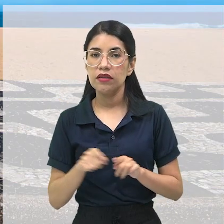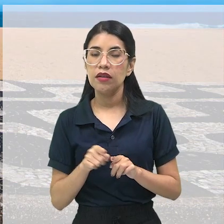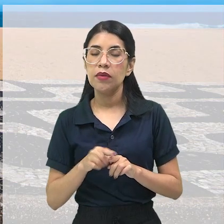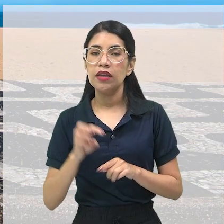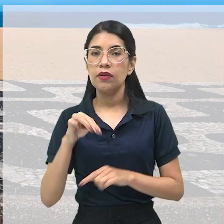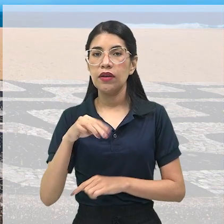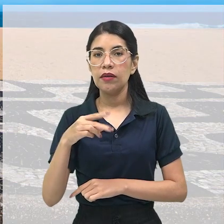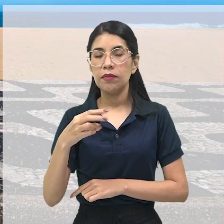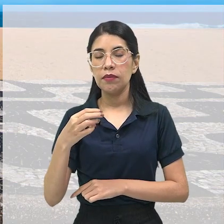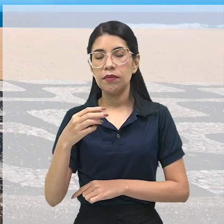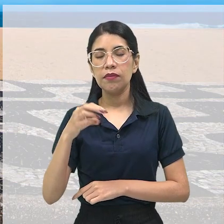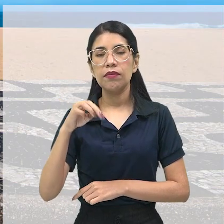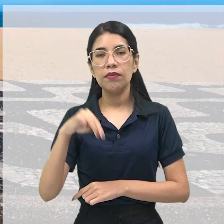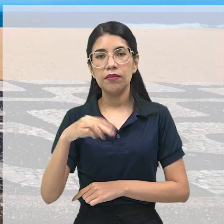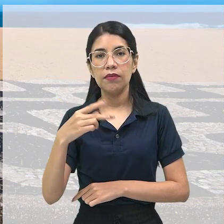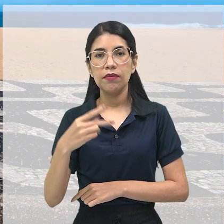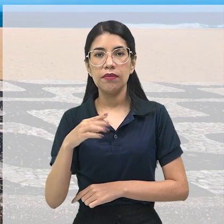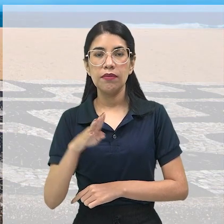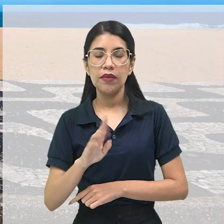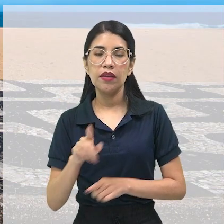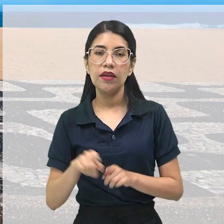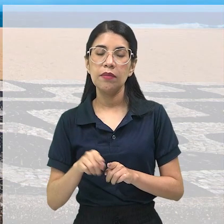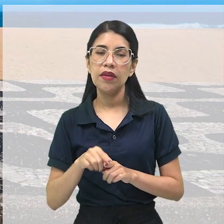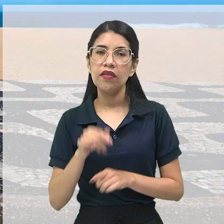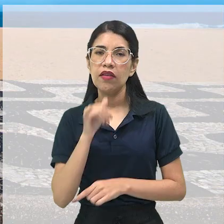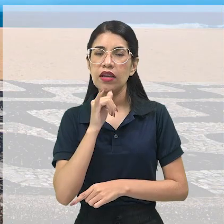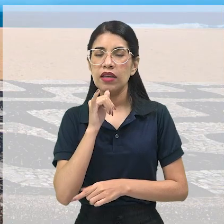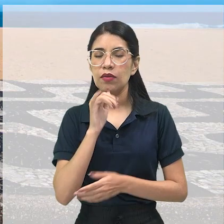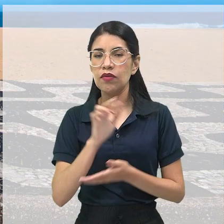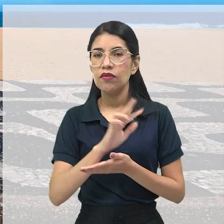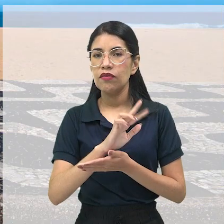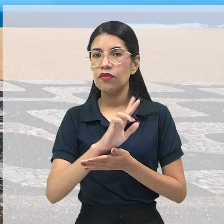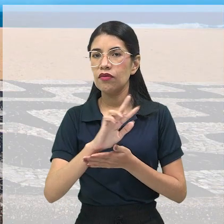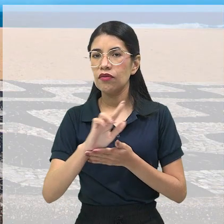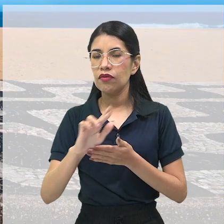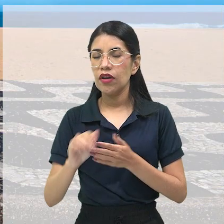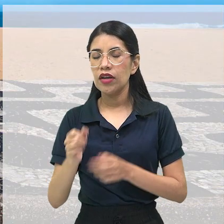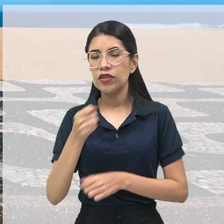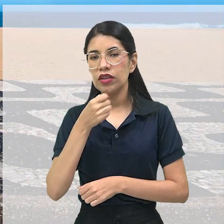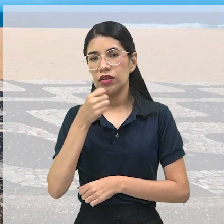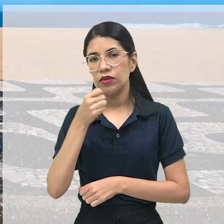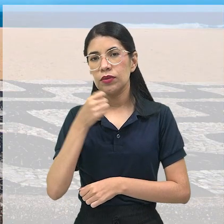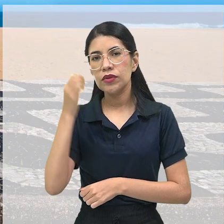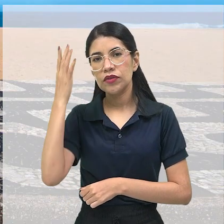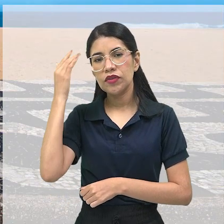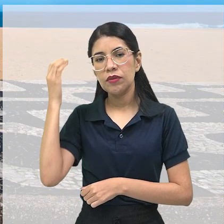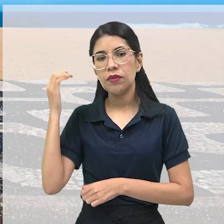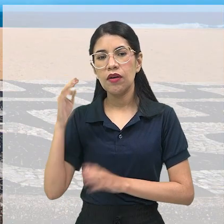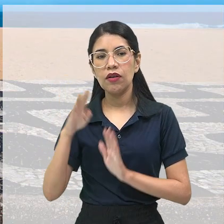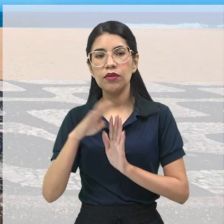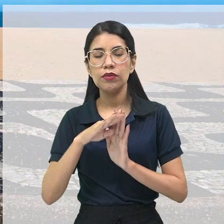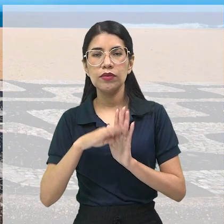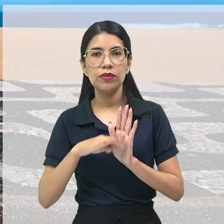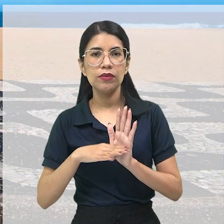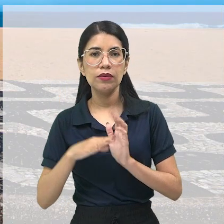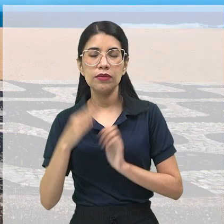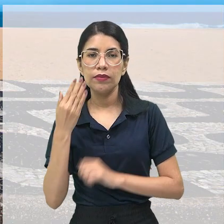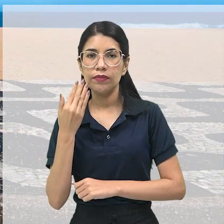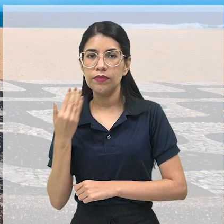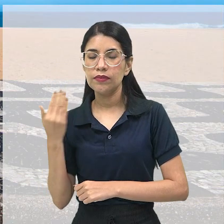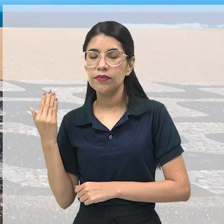MPB teve artistas como o Chico Buarque, Milton Nascimento, Elis Regina, Gilberto